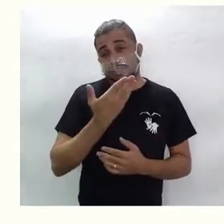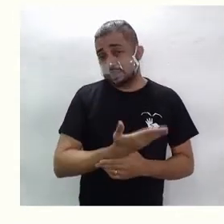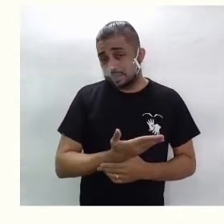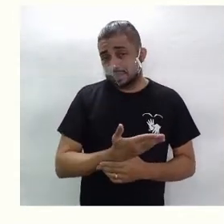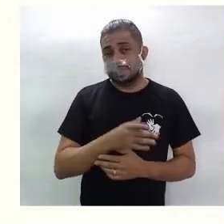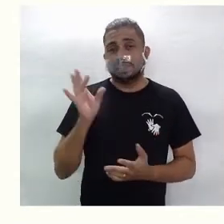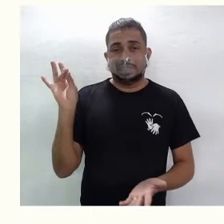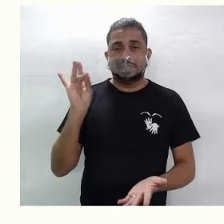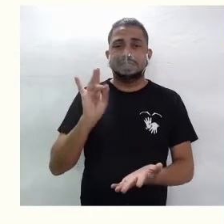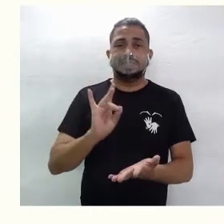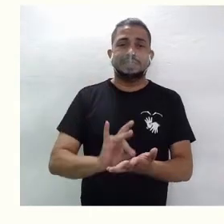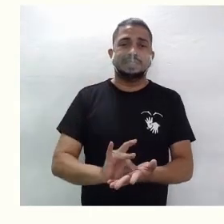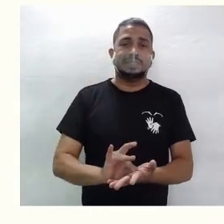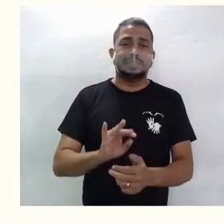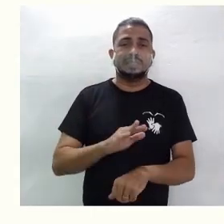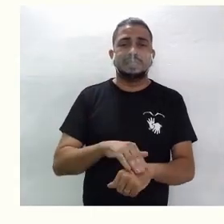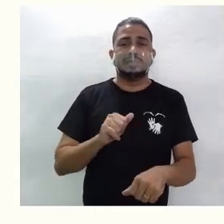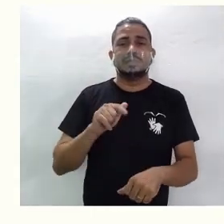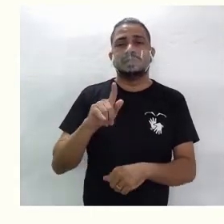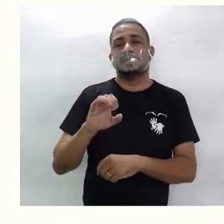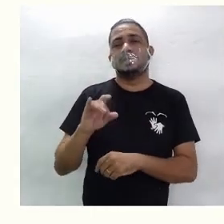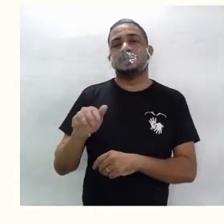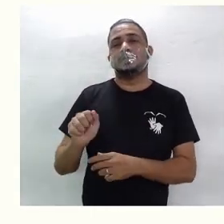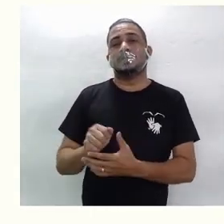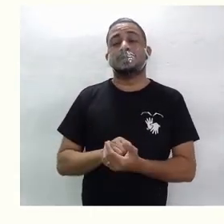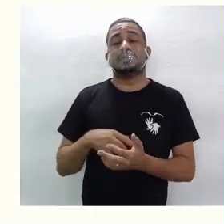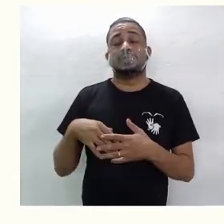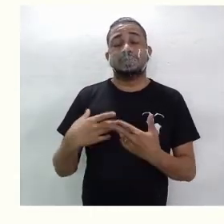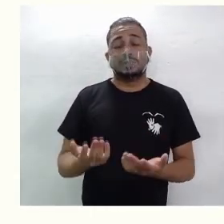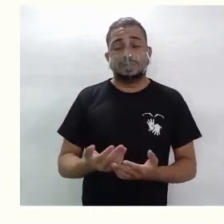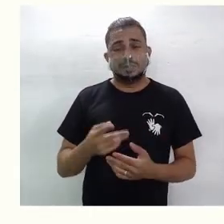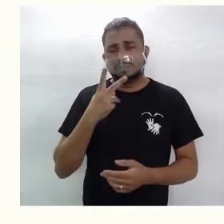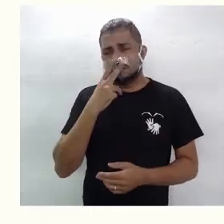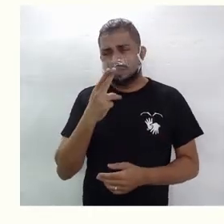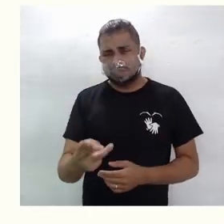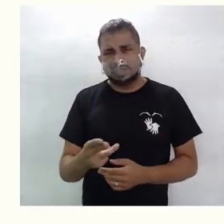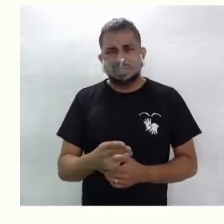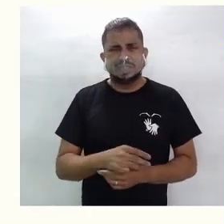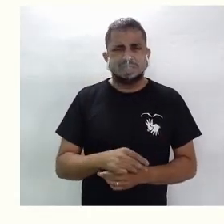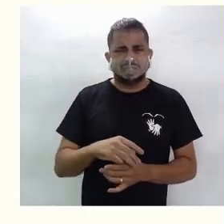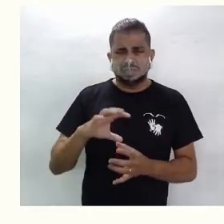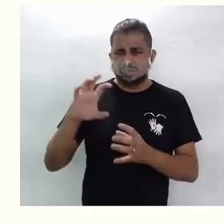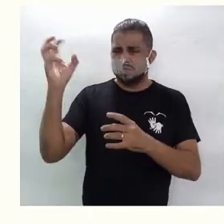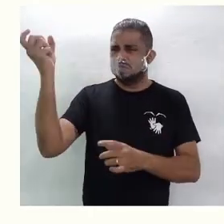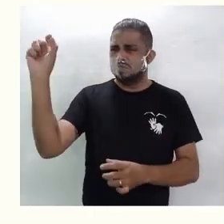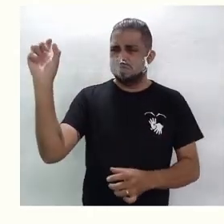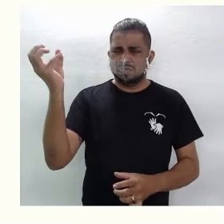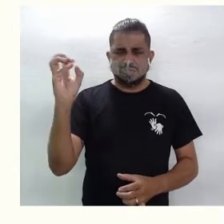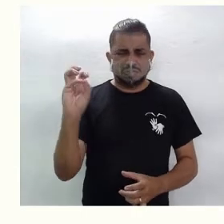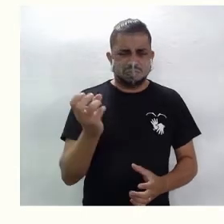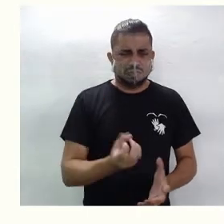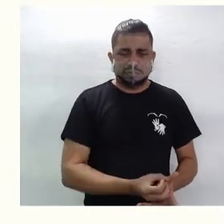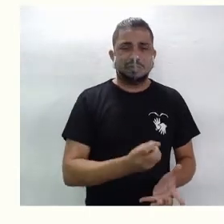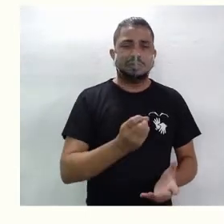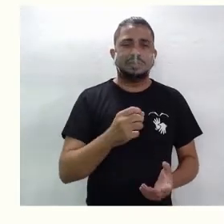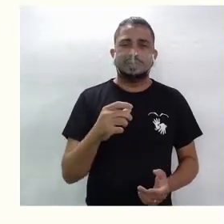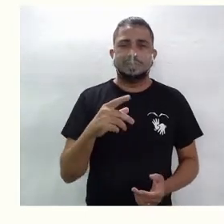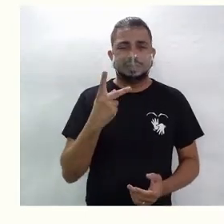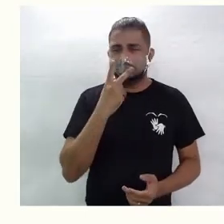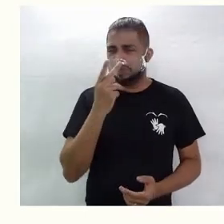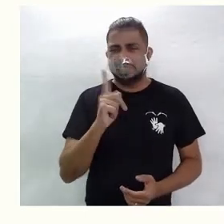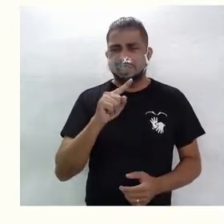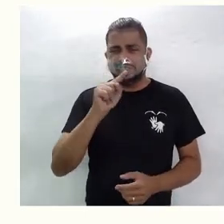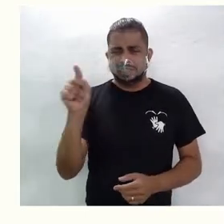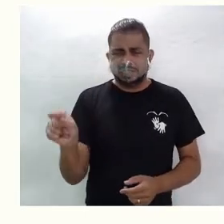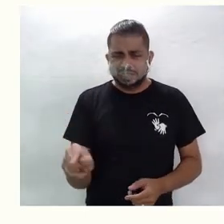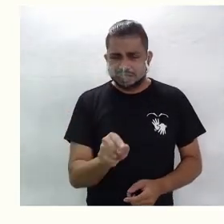imagem real, chamada também de geóide. Então, parece mesmo que um cometa, né? Não parece uma